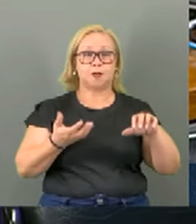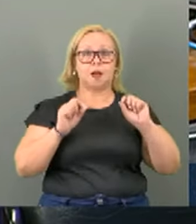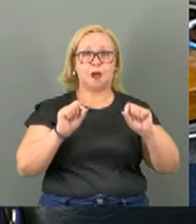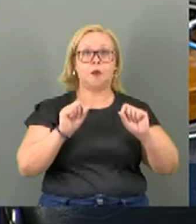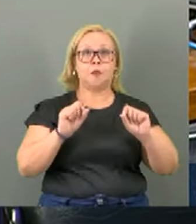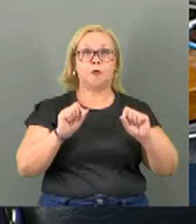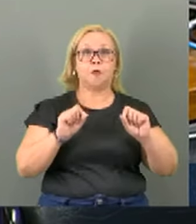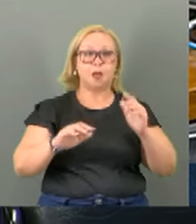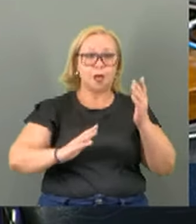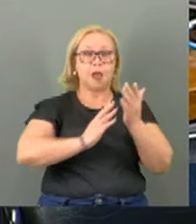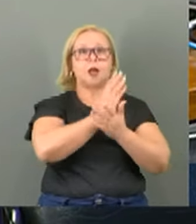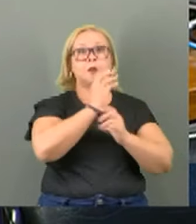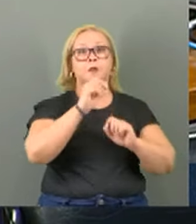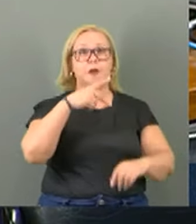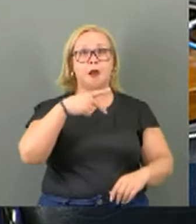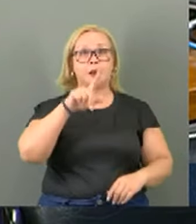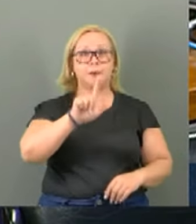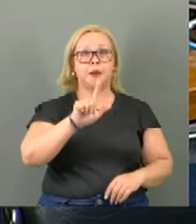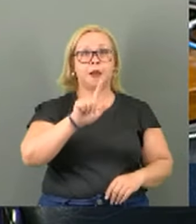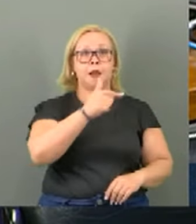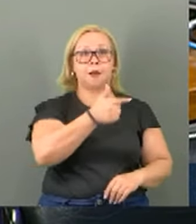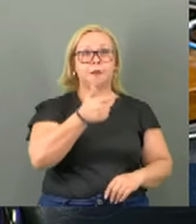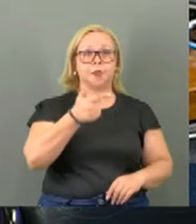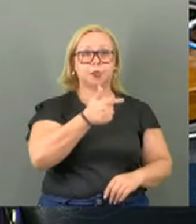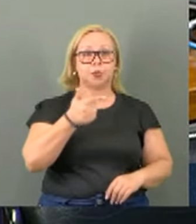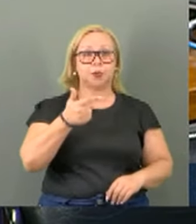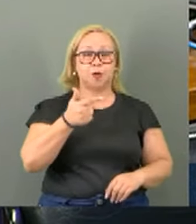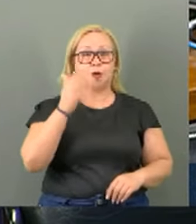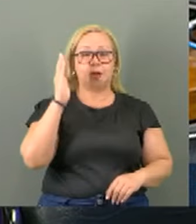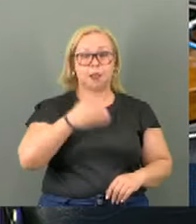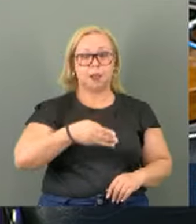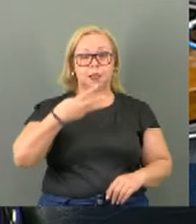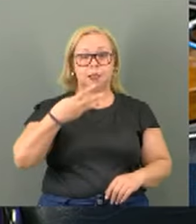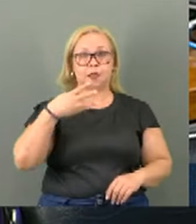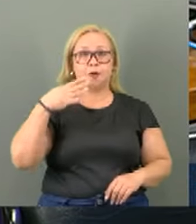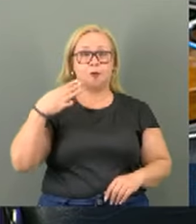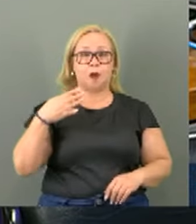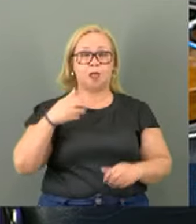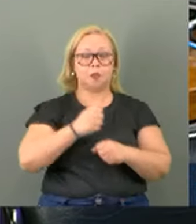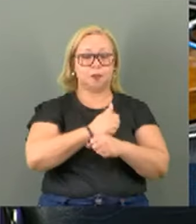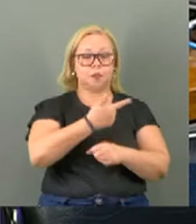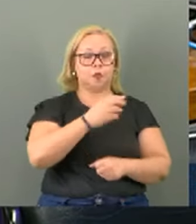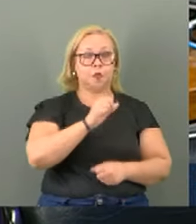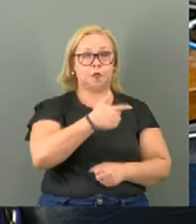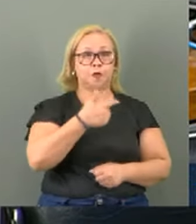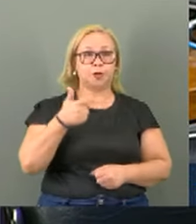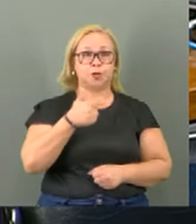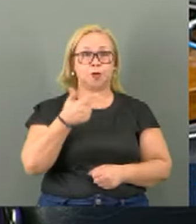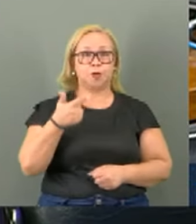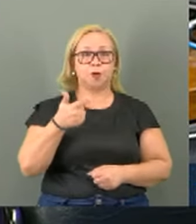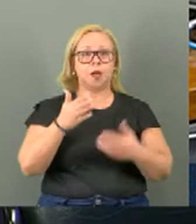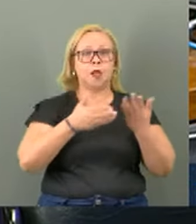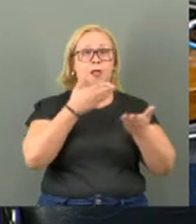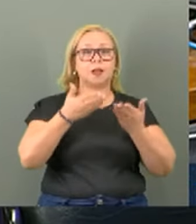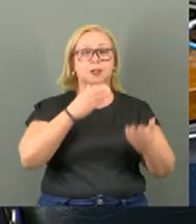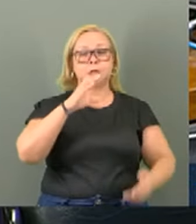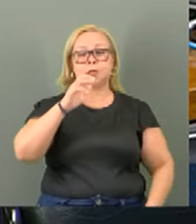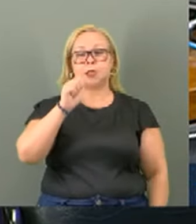de aprovar o PL 2234 de 2022, que trata de